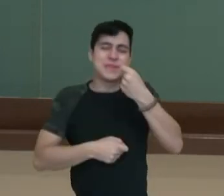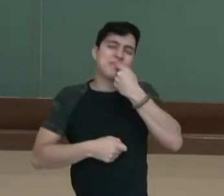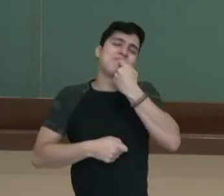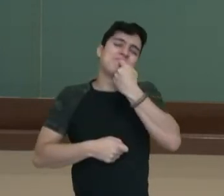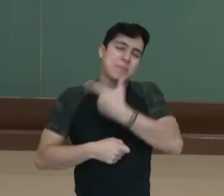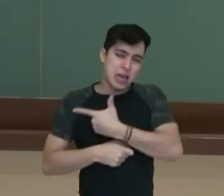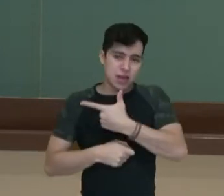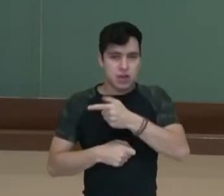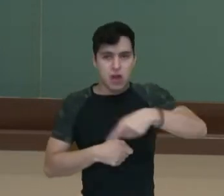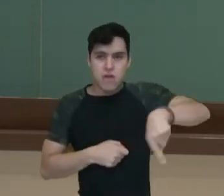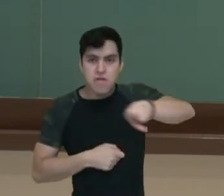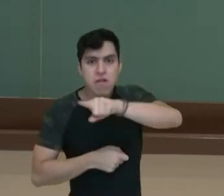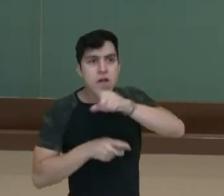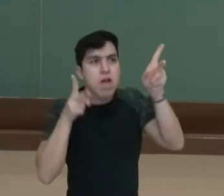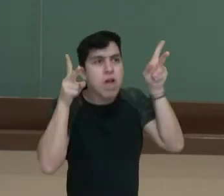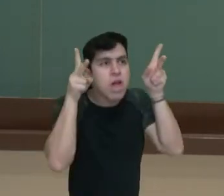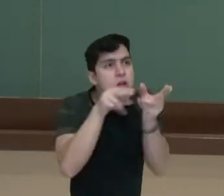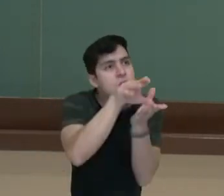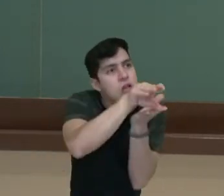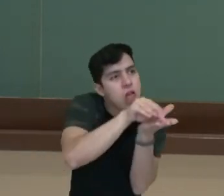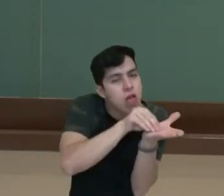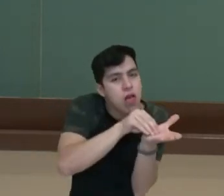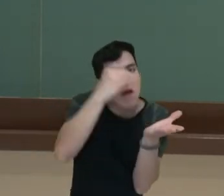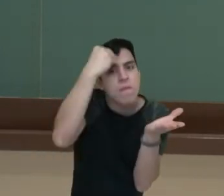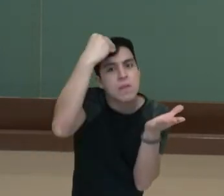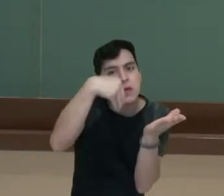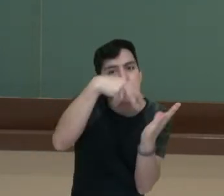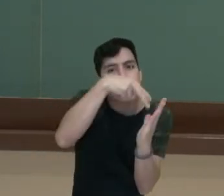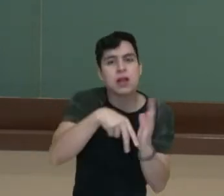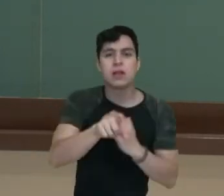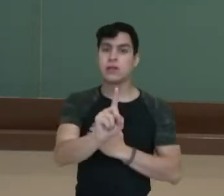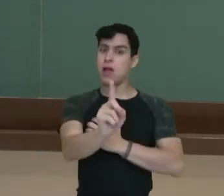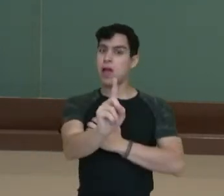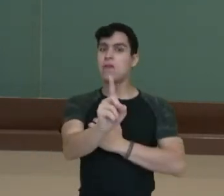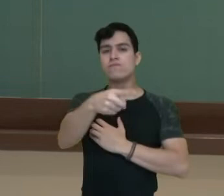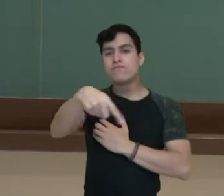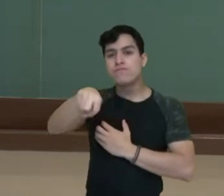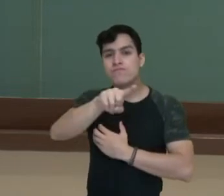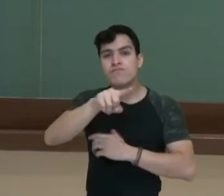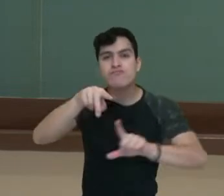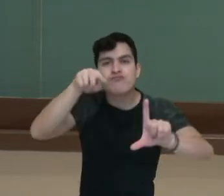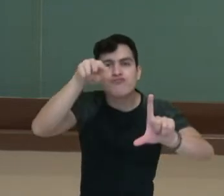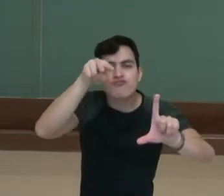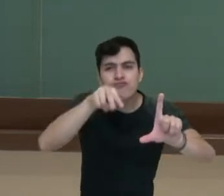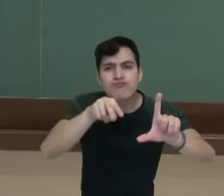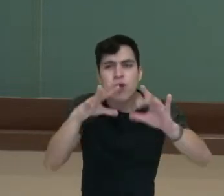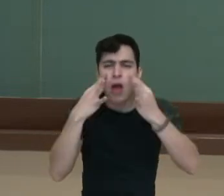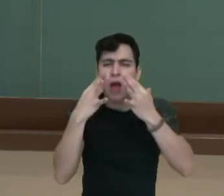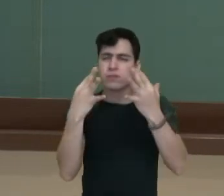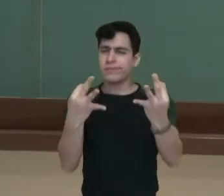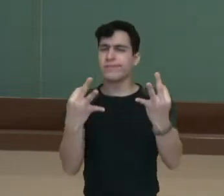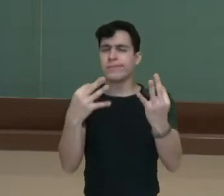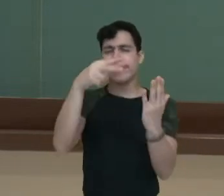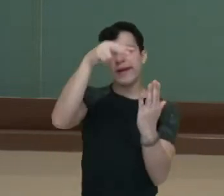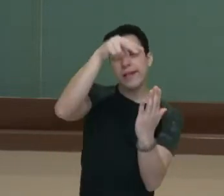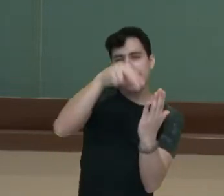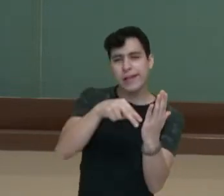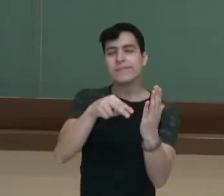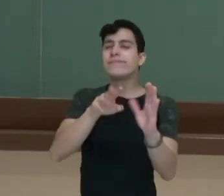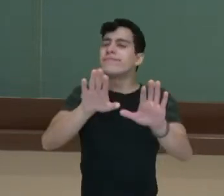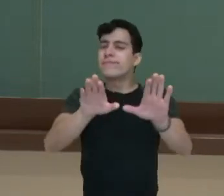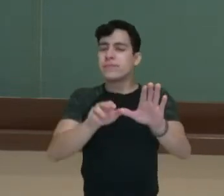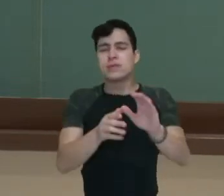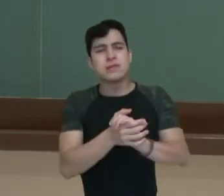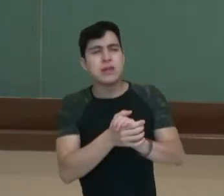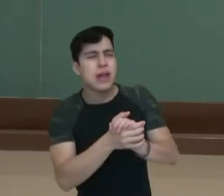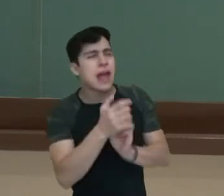não seja essa pessoa. Não tenha preguiça de ler. Quando você for ler qualquer coisa, preste atenção no que você está lendo. Procure sempre